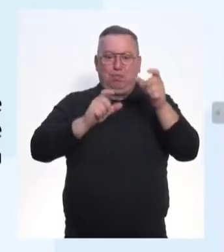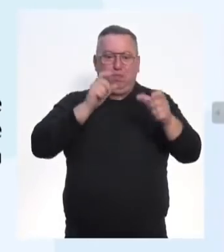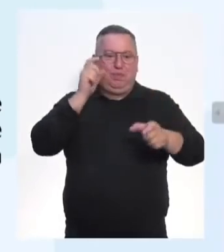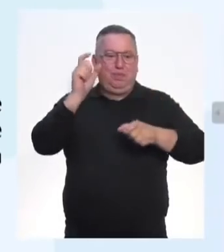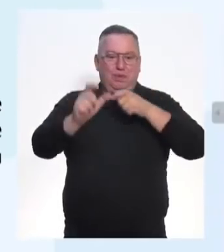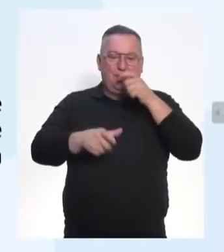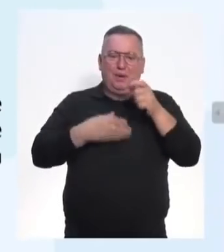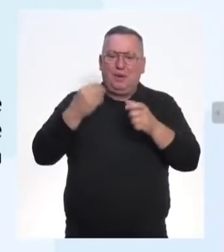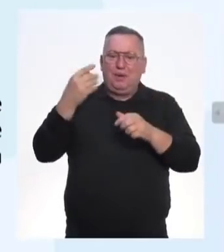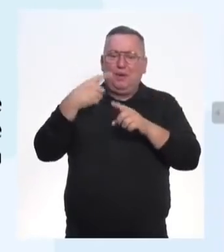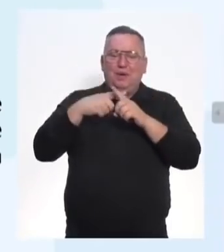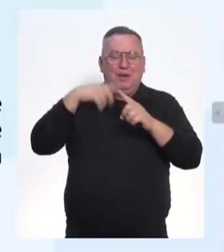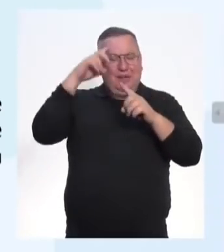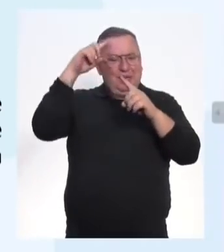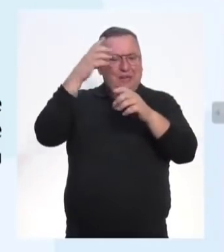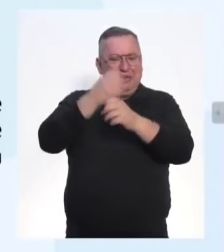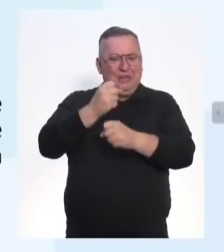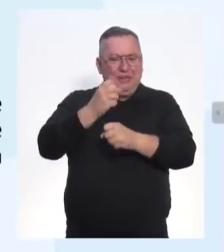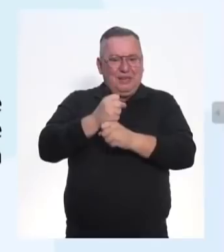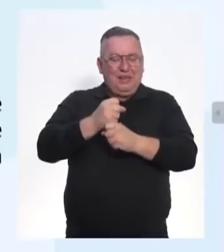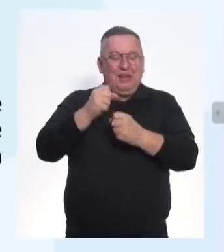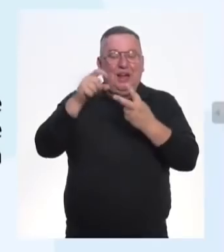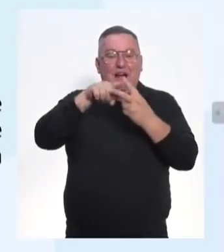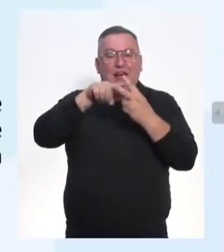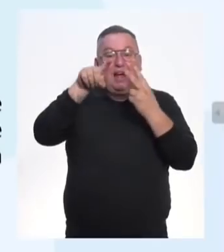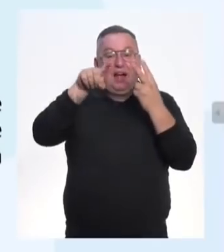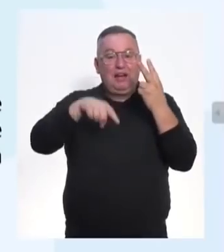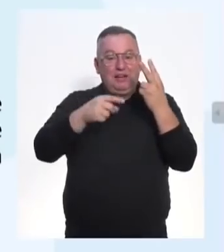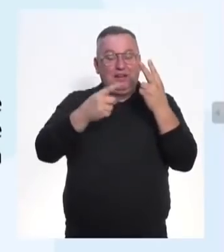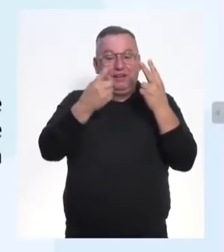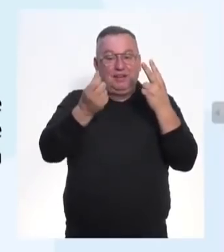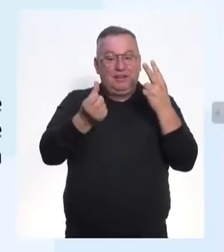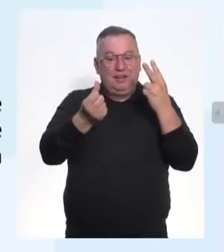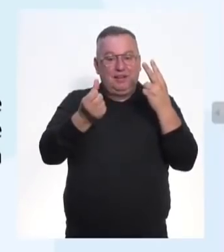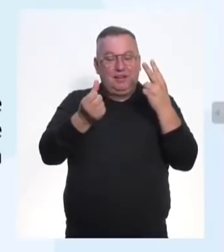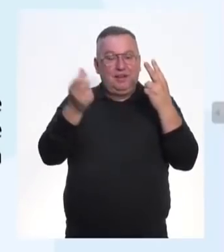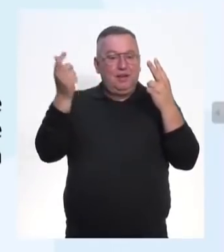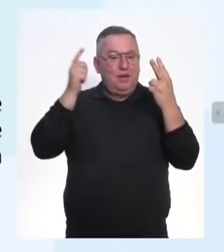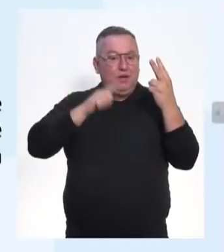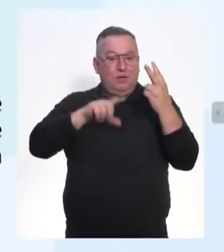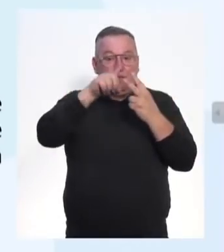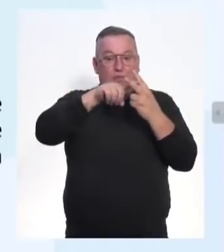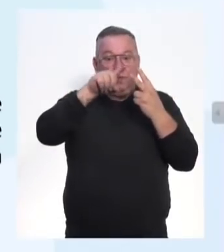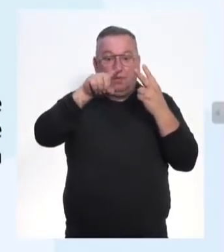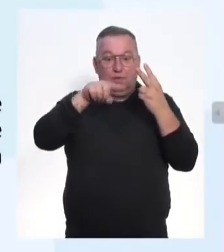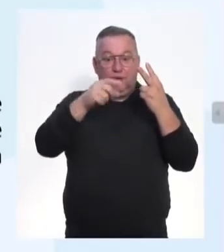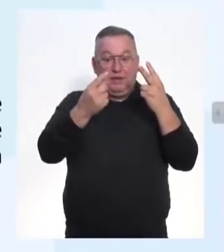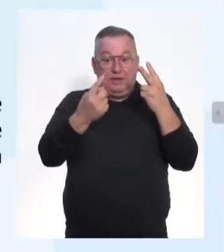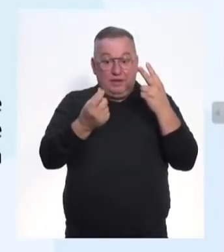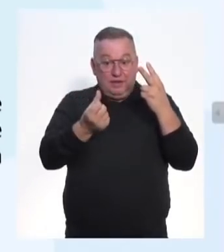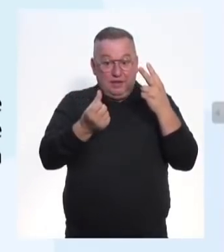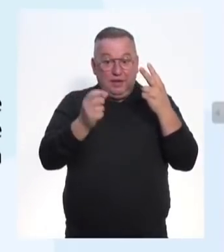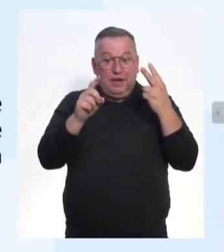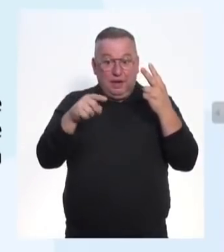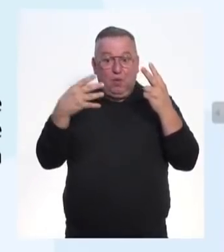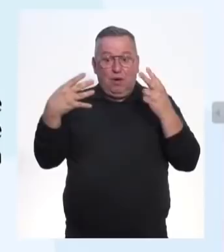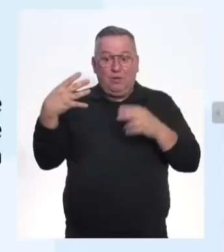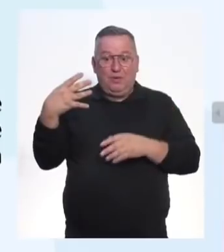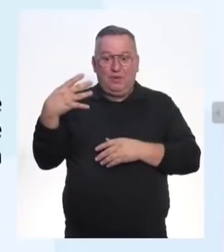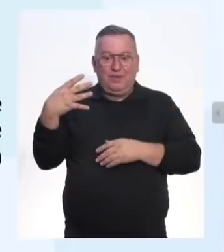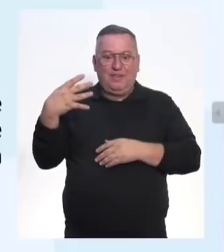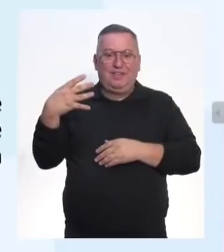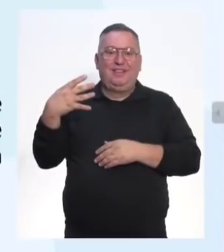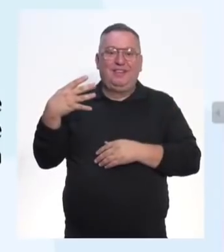15ª. Ficou procurando. Sim, por quê? Ele não entendeu que raiz quadrada de 16 é